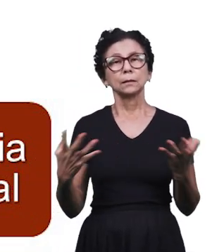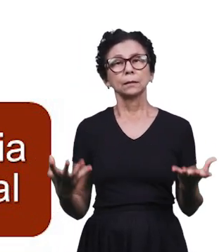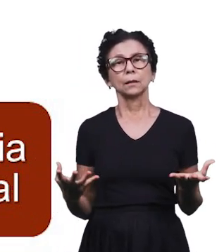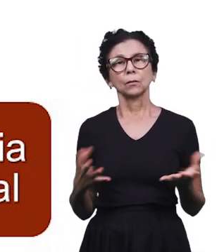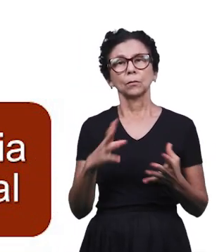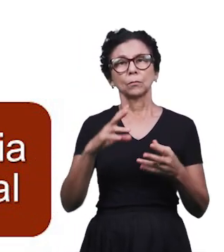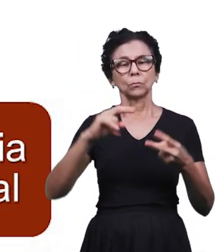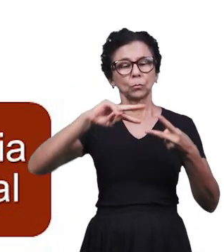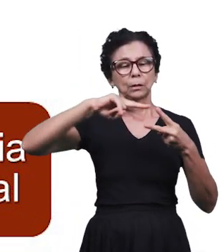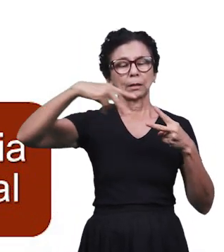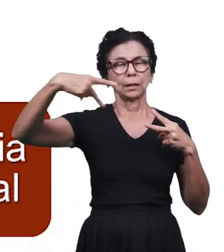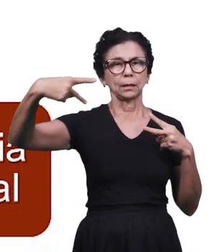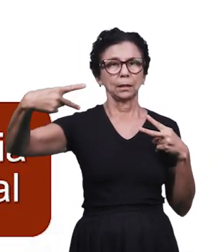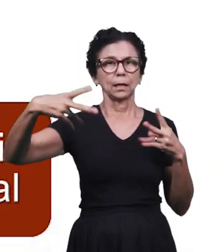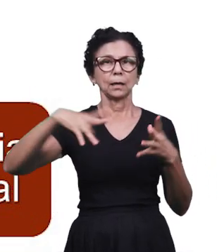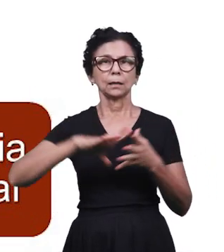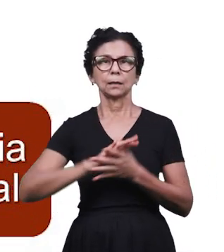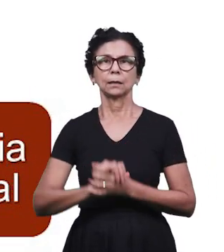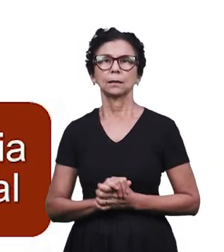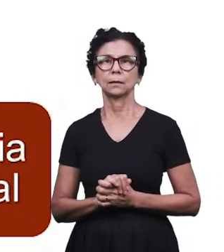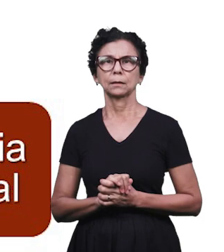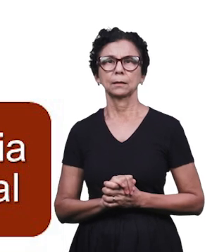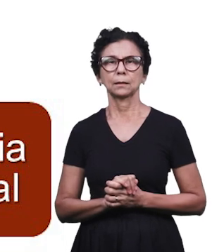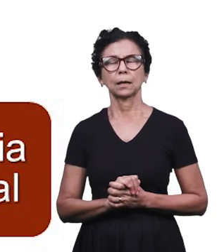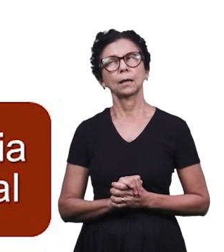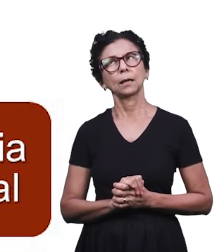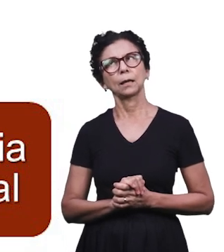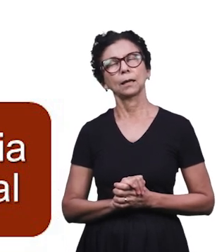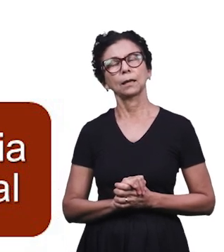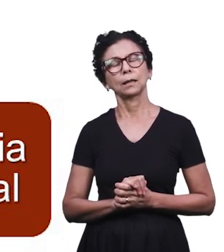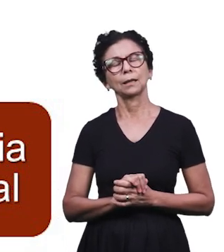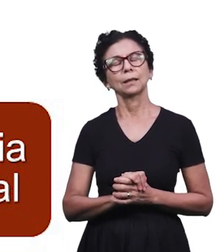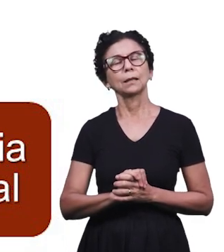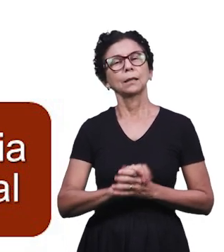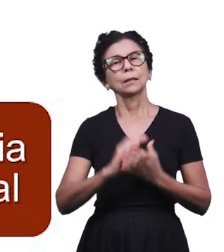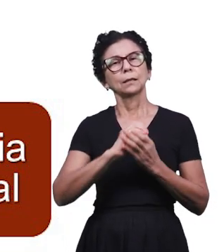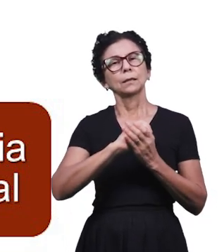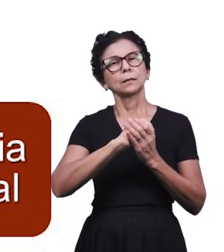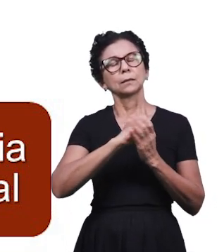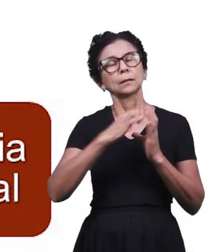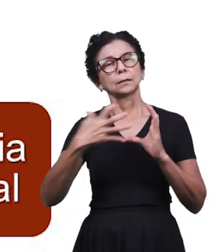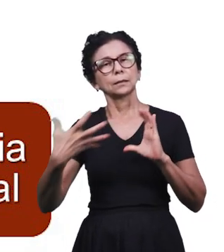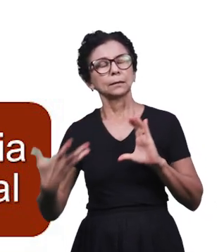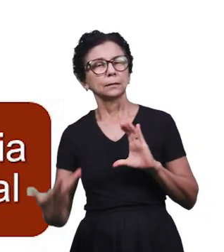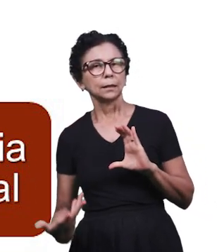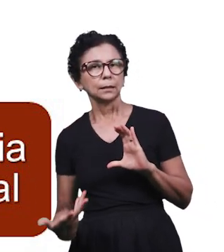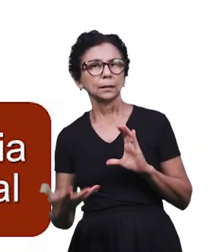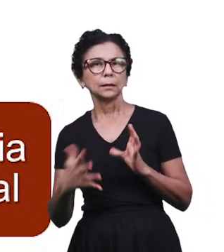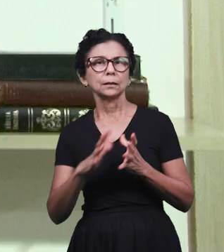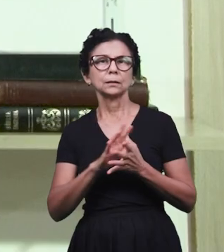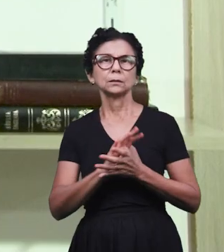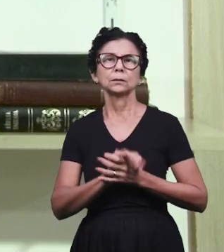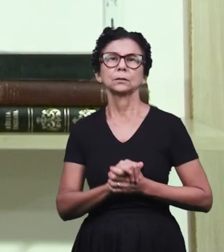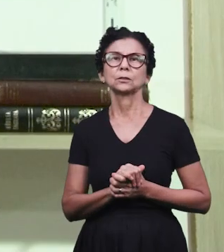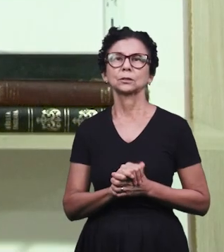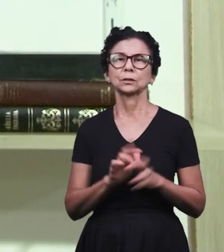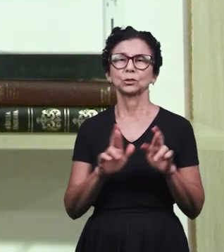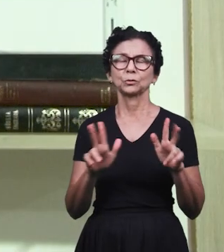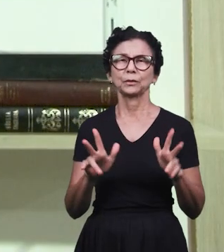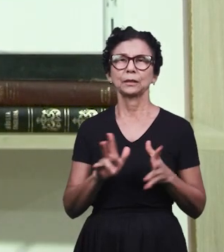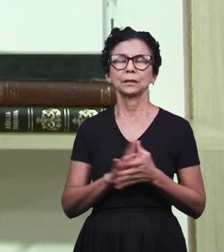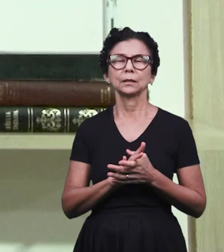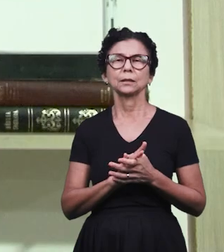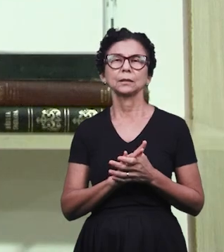Então, eles têm características similares: olhos amendoados, baixa estatura, nariz achatado,